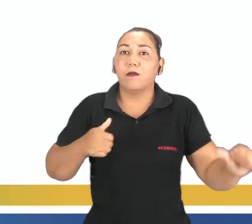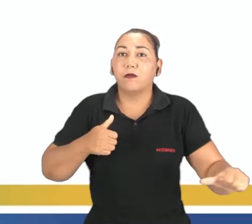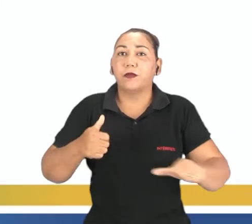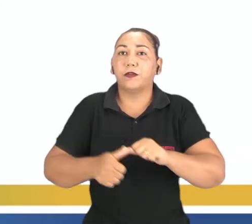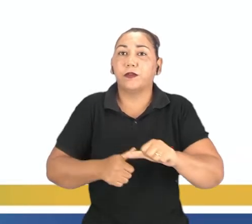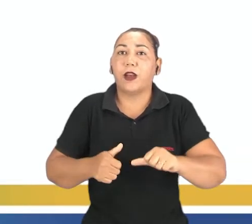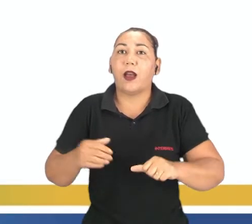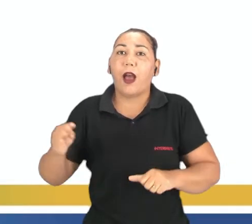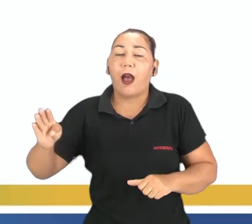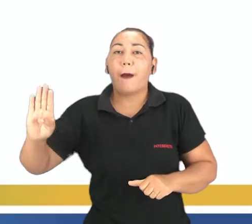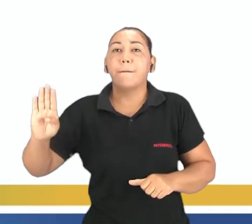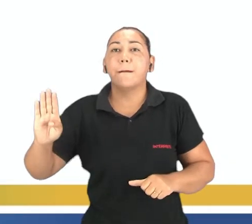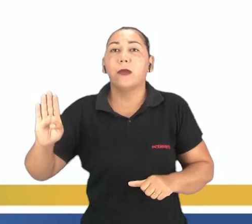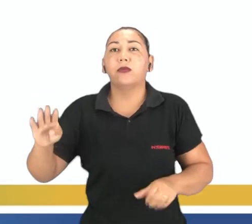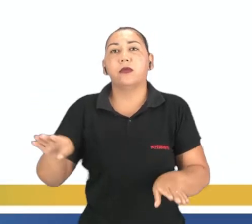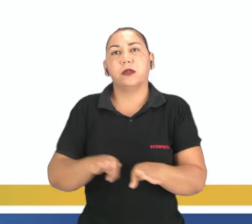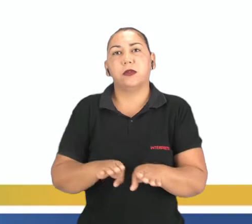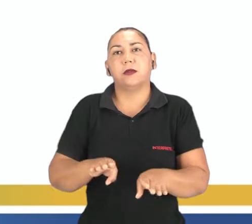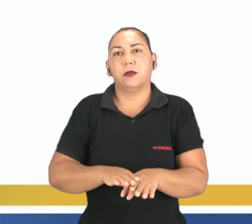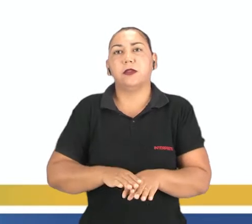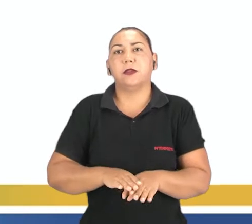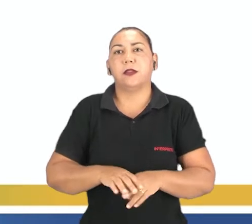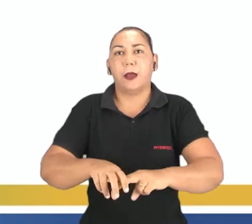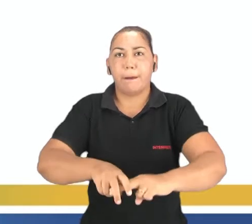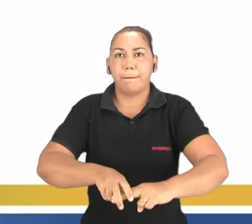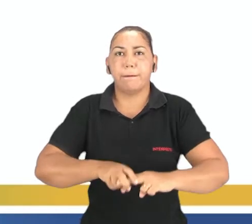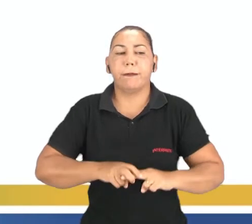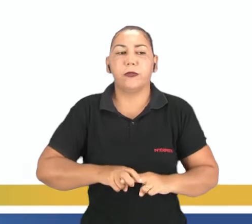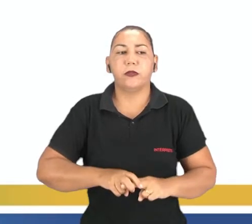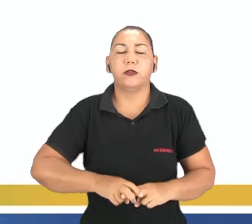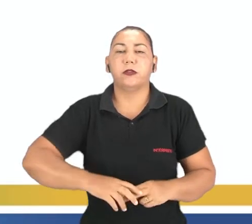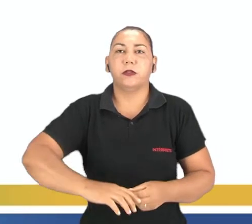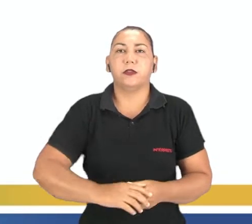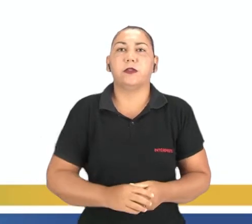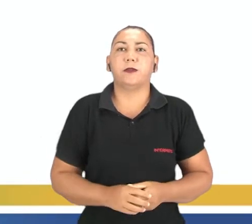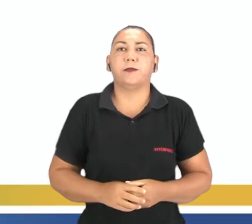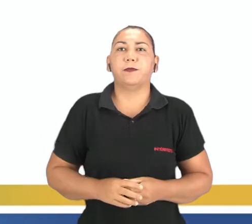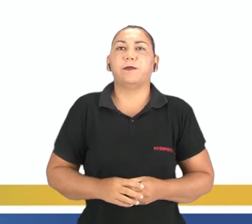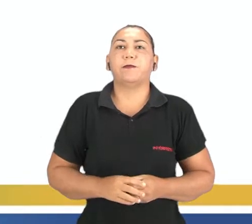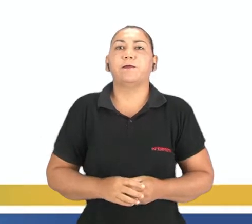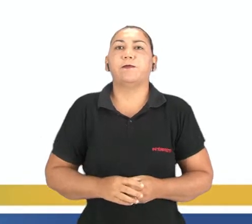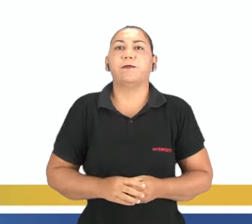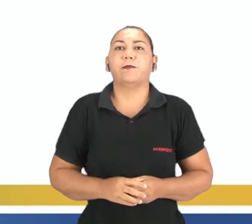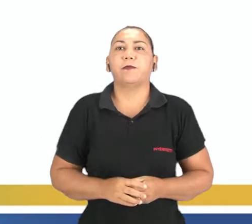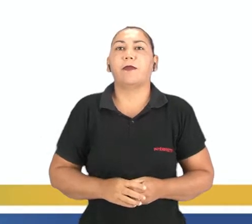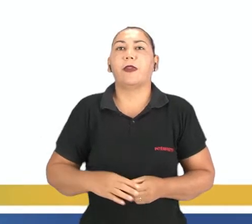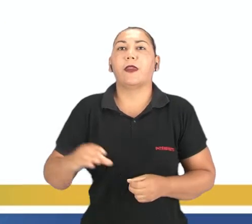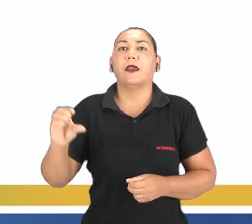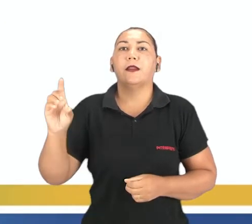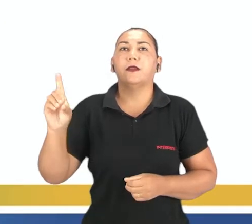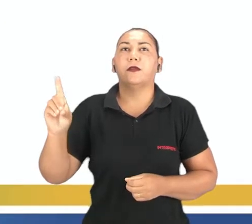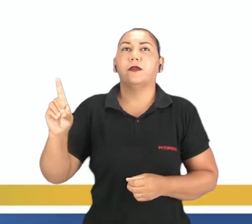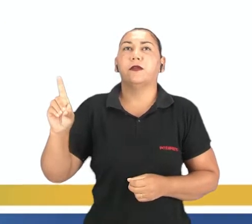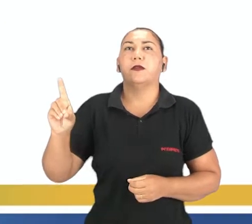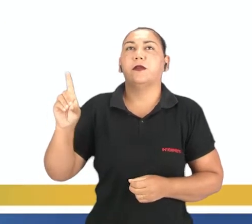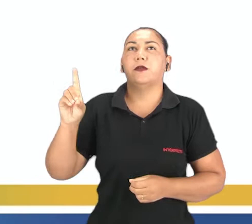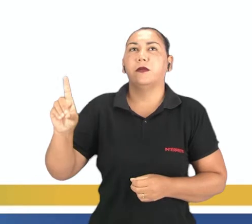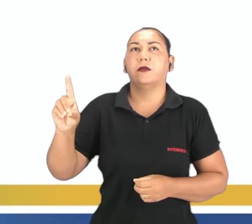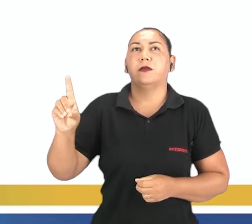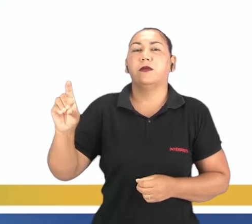também diminua na mesma proporção, né? Então, por isso, a palavra diretamente, ela é usada para representar esse tipo